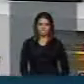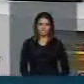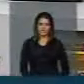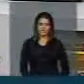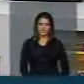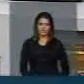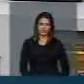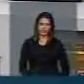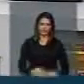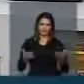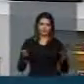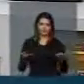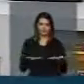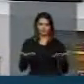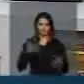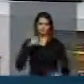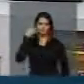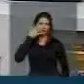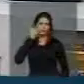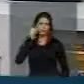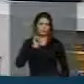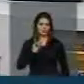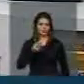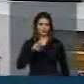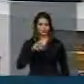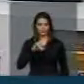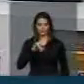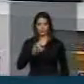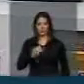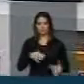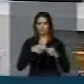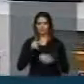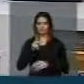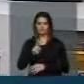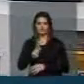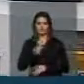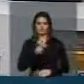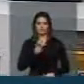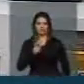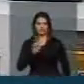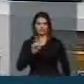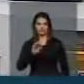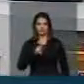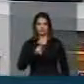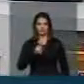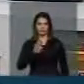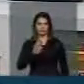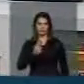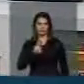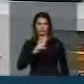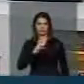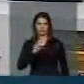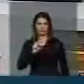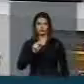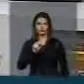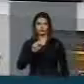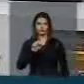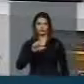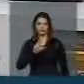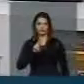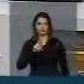com a palavra o deputado Inocêncio Oliveira do bloco PR PT do B PRP phs psl